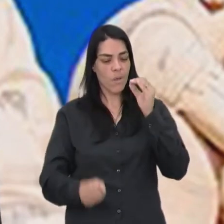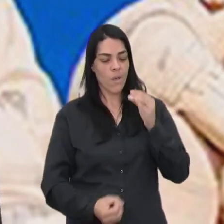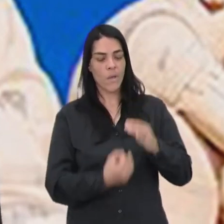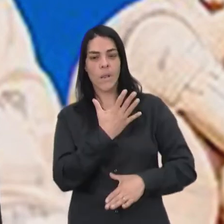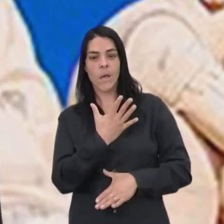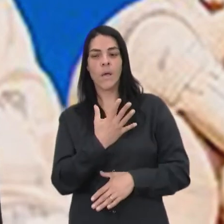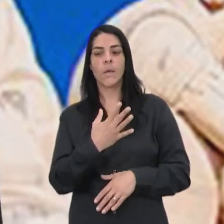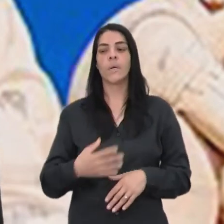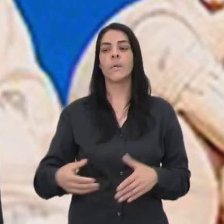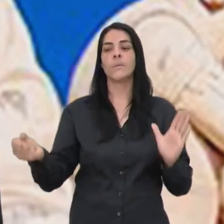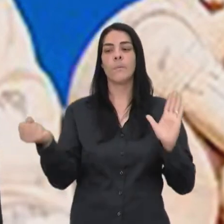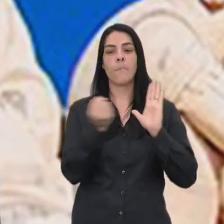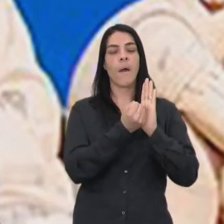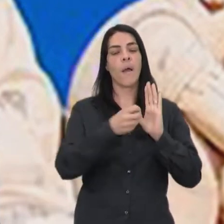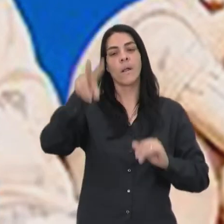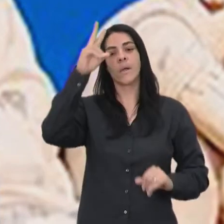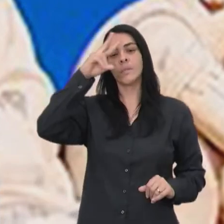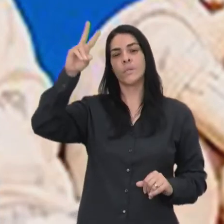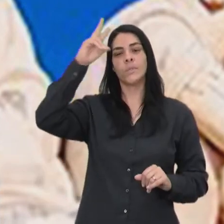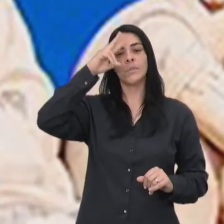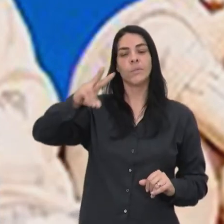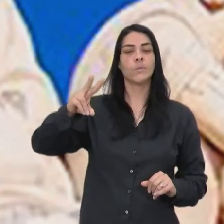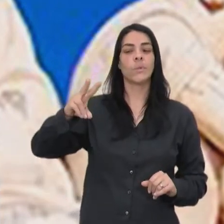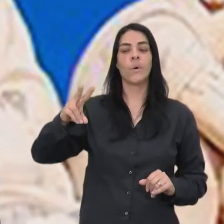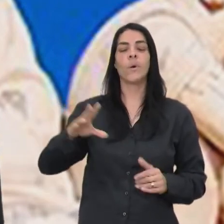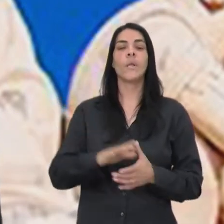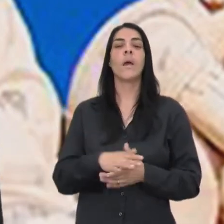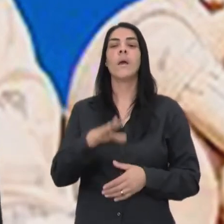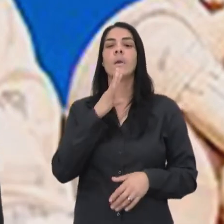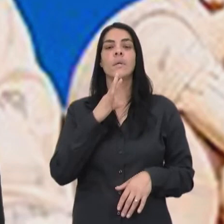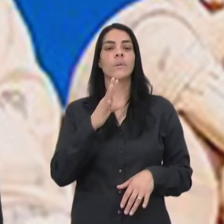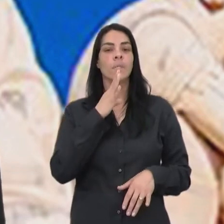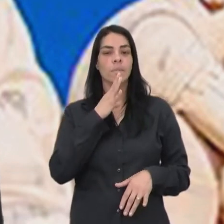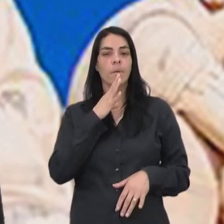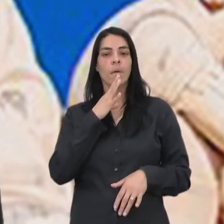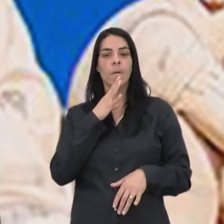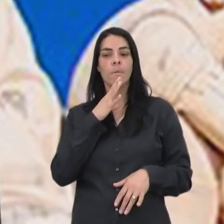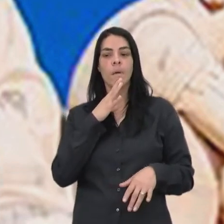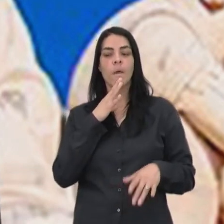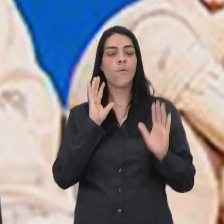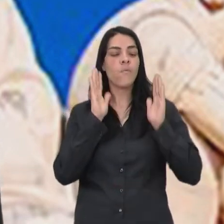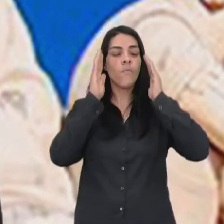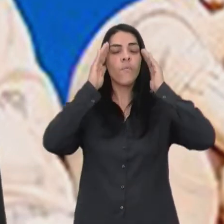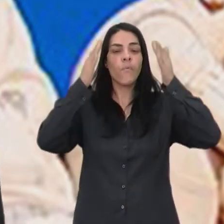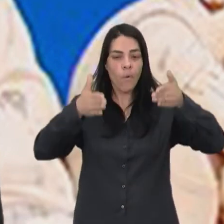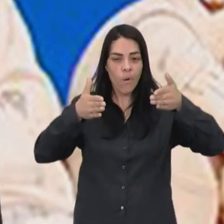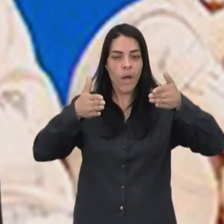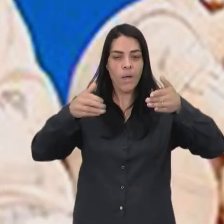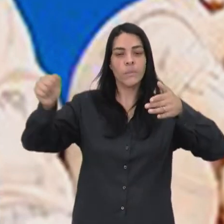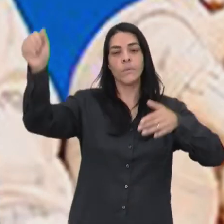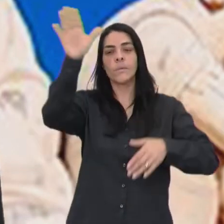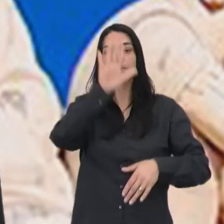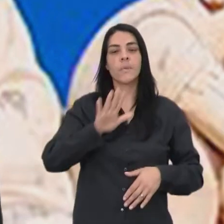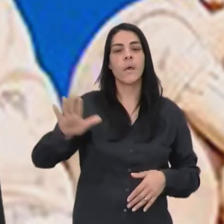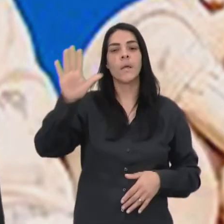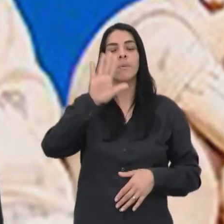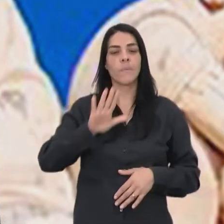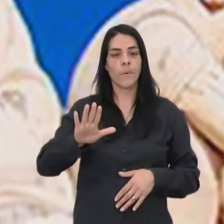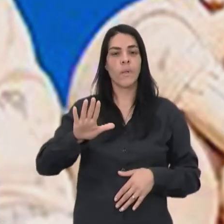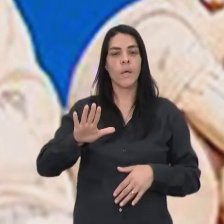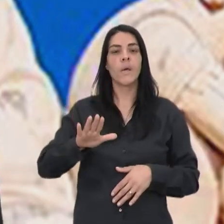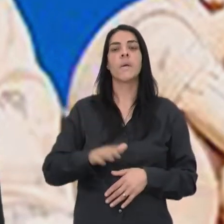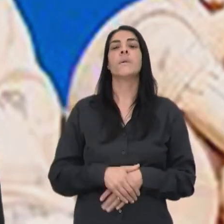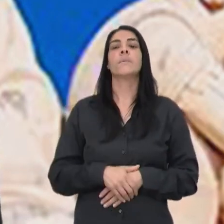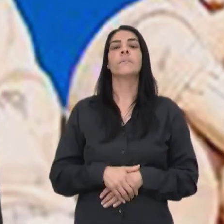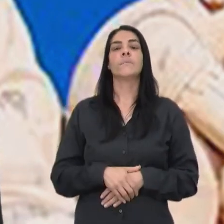outras vertentes aí, focado muito na Europa, na visão da Europa, né? Falando mais de